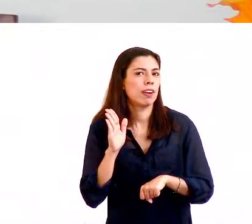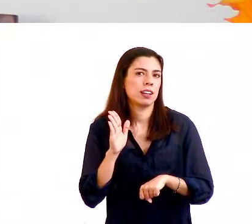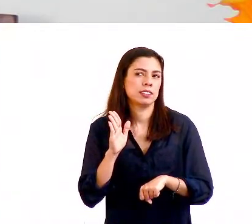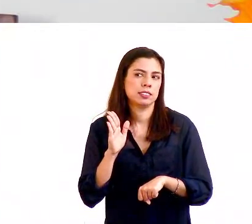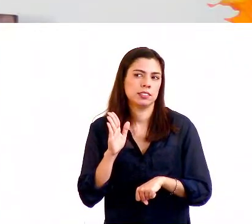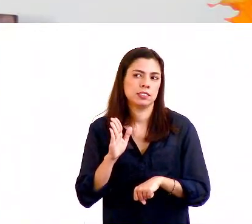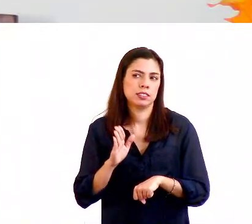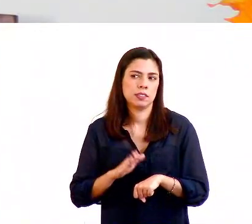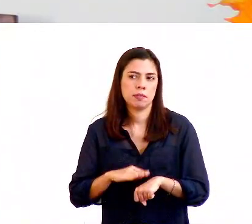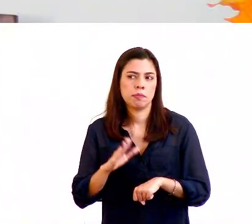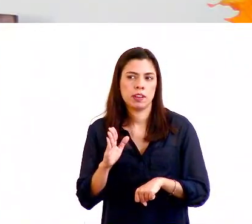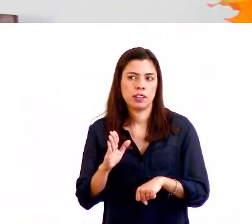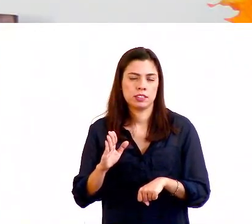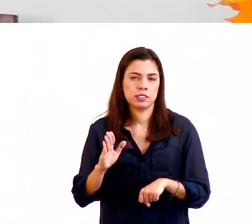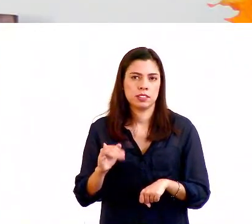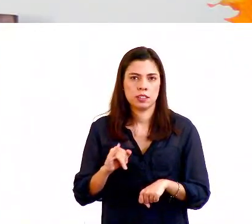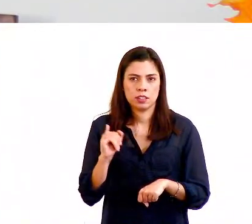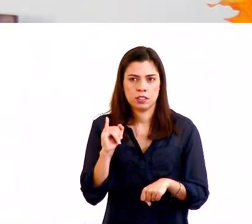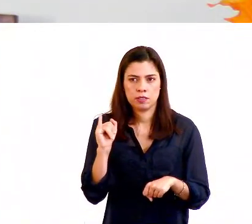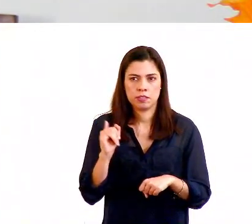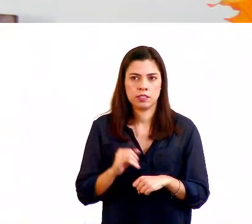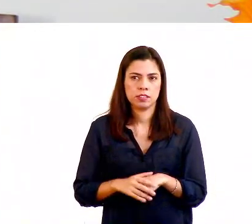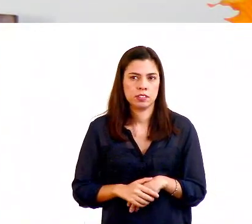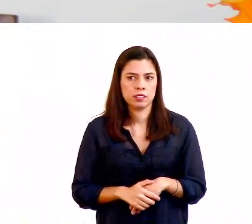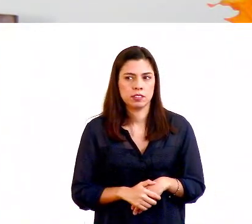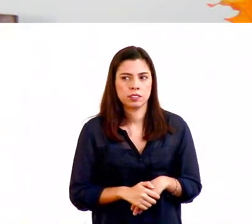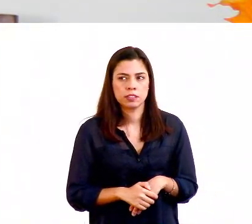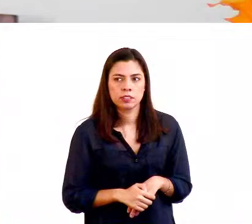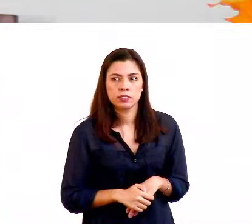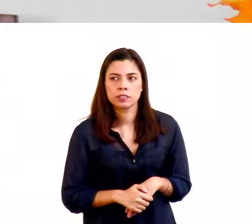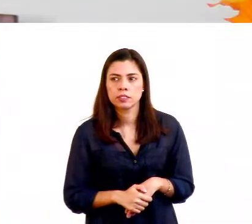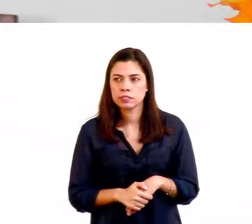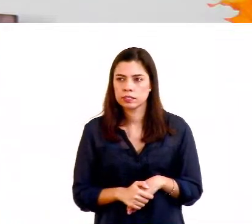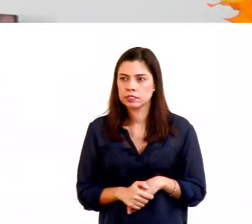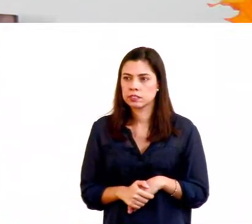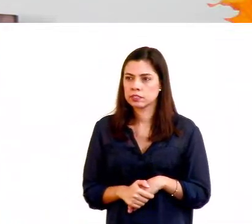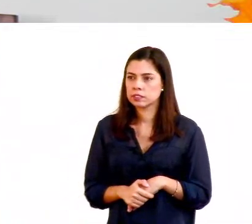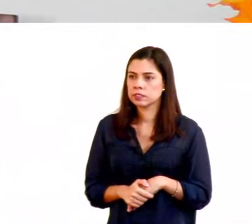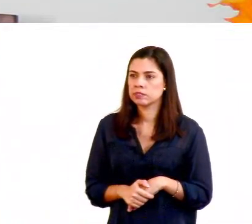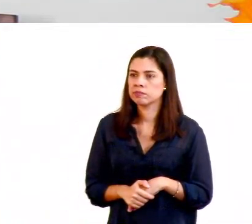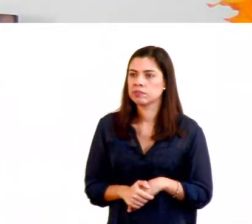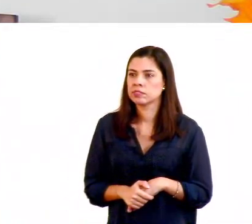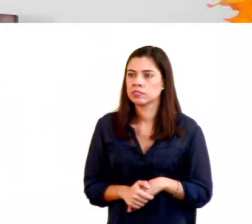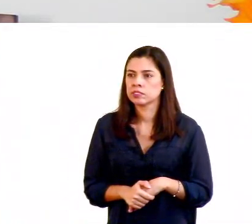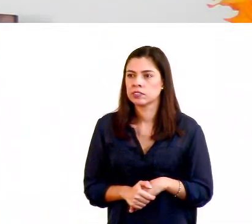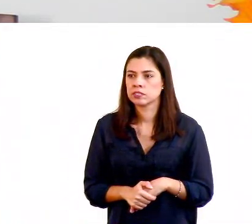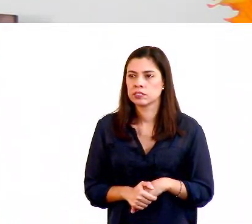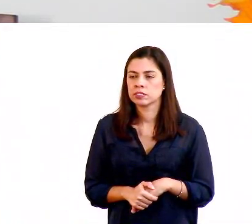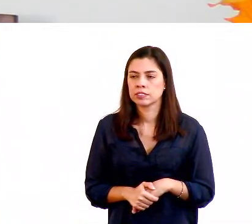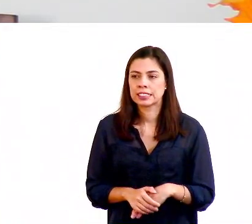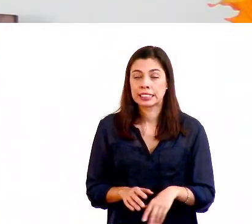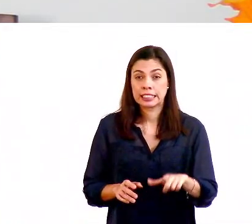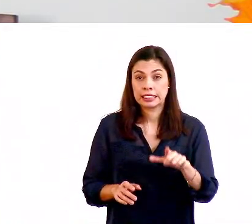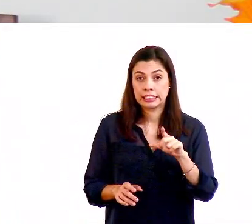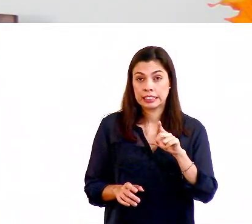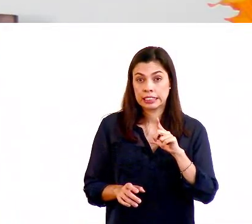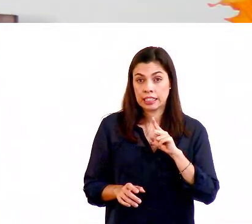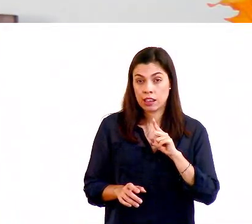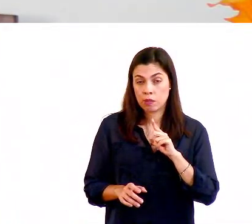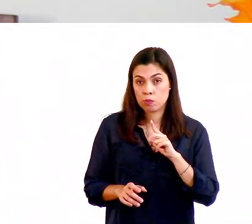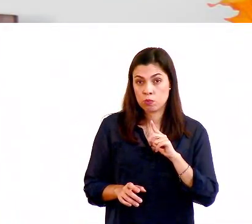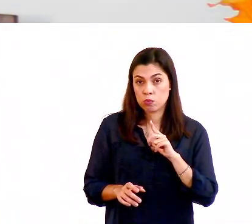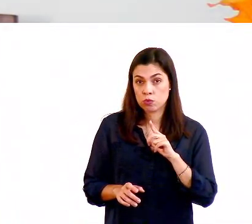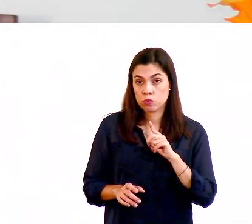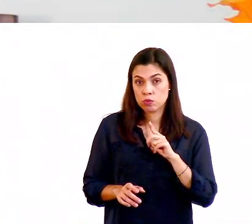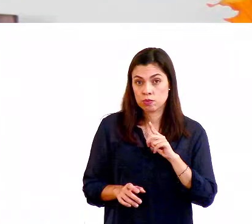espetacular, porque observa o que ele diz aqui, né? Temos por âncora da alma segura e firme, e que